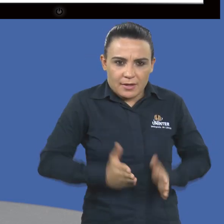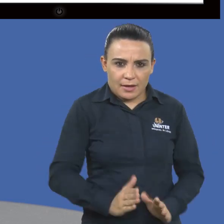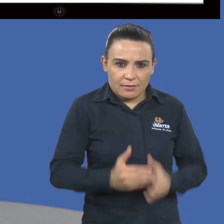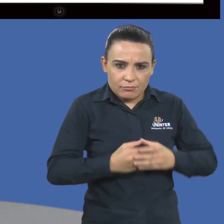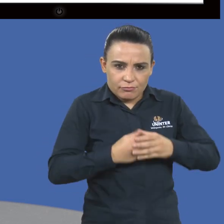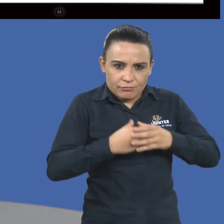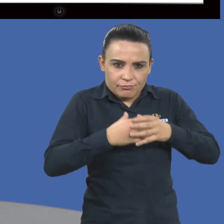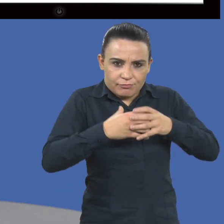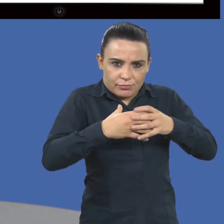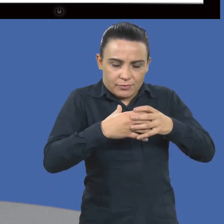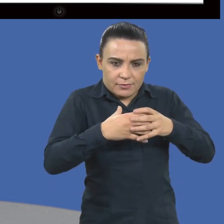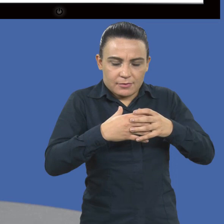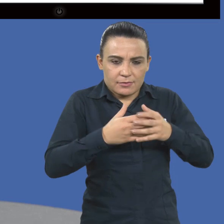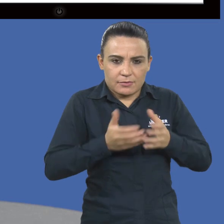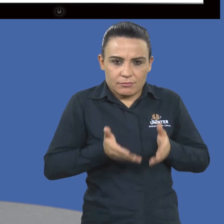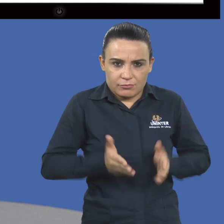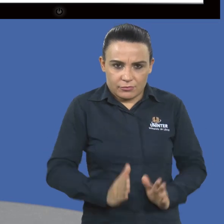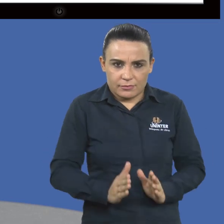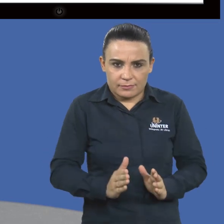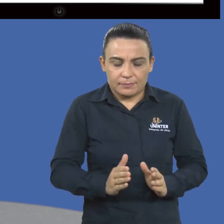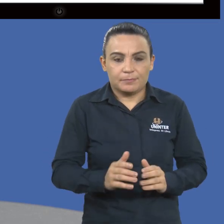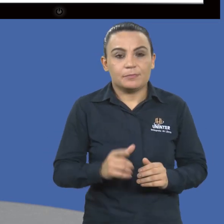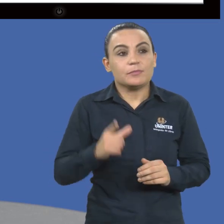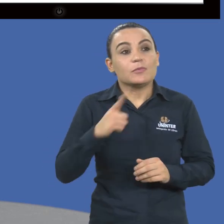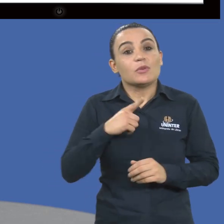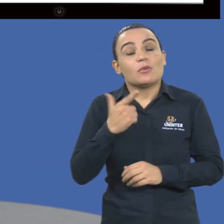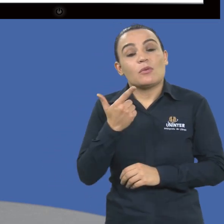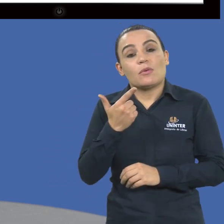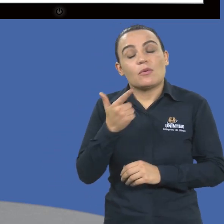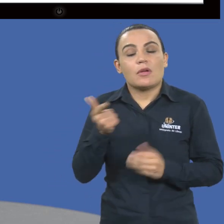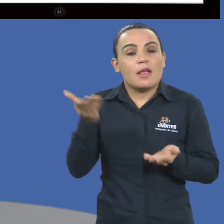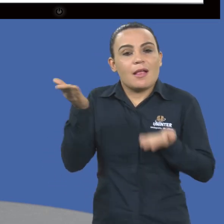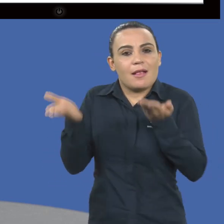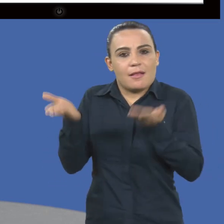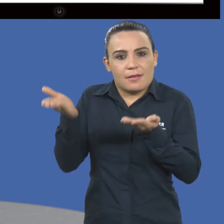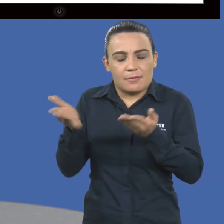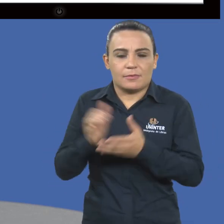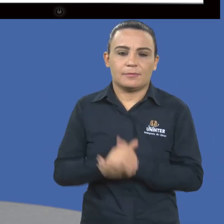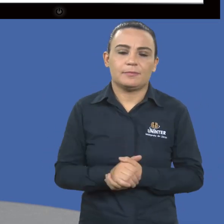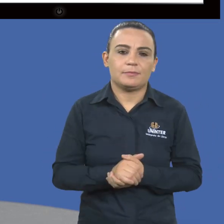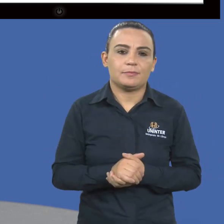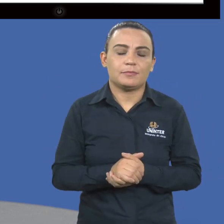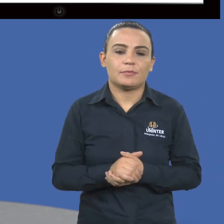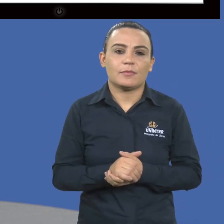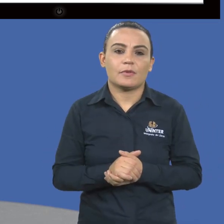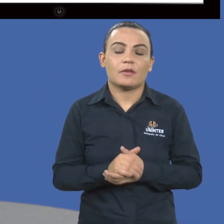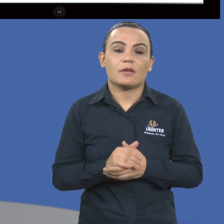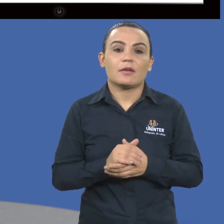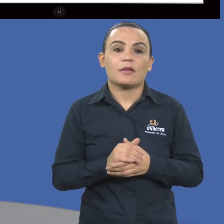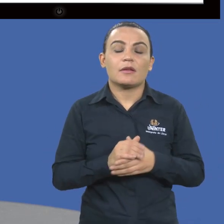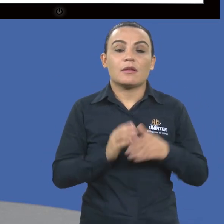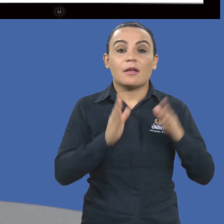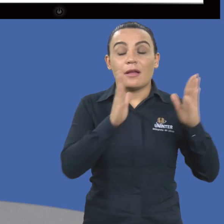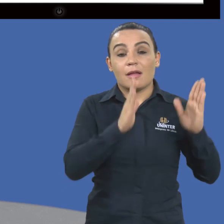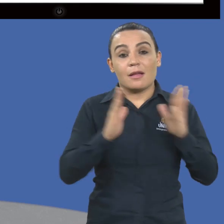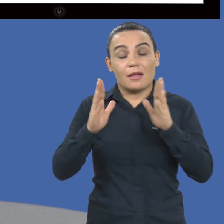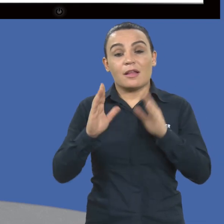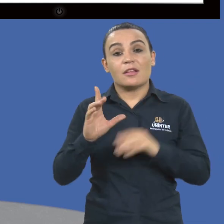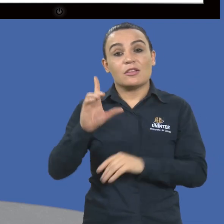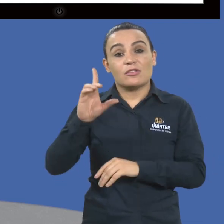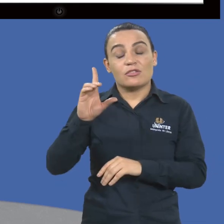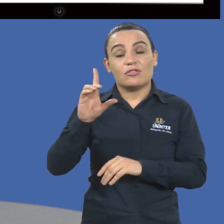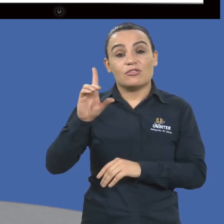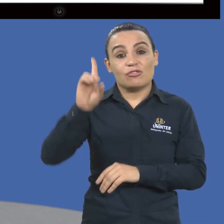porém citogeneticamente igual à mãe, ou seja, com uma translocação equilibrada. E no